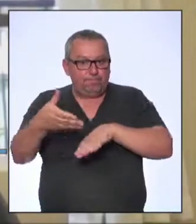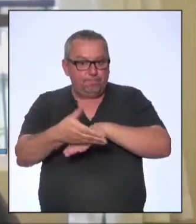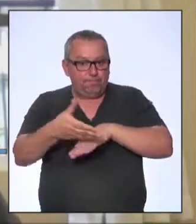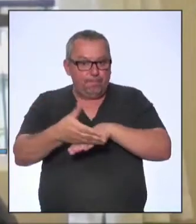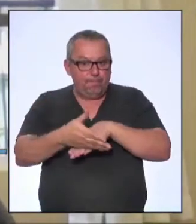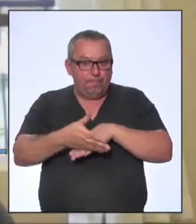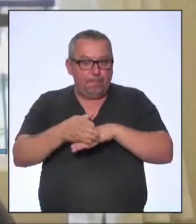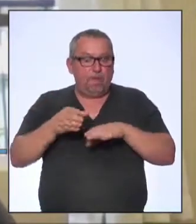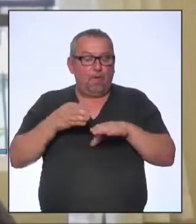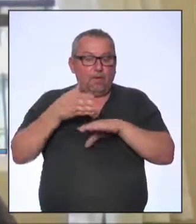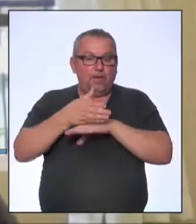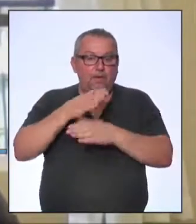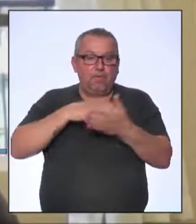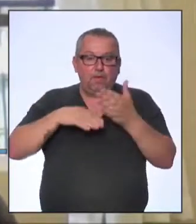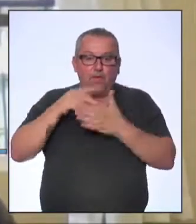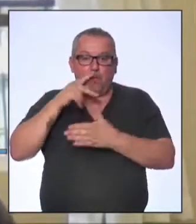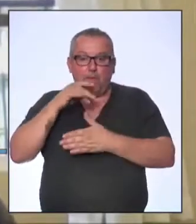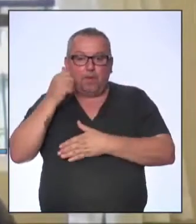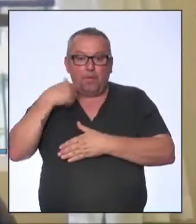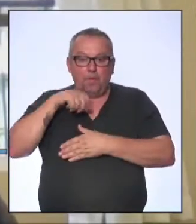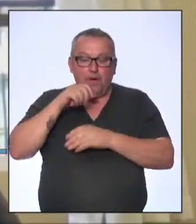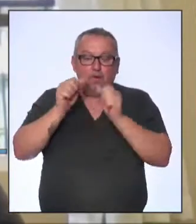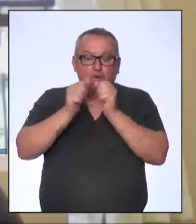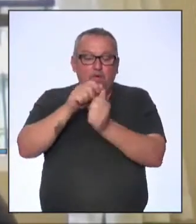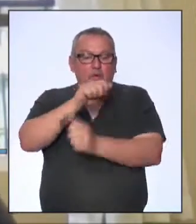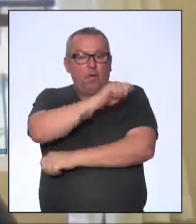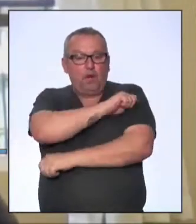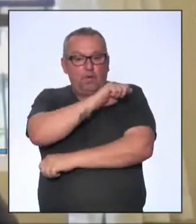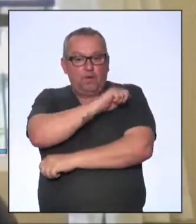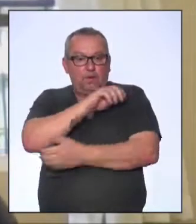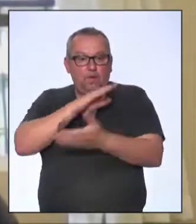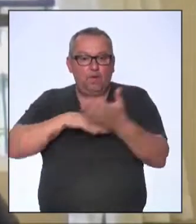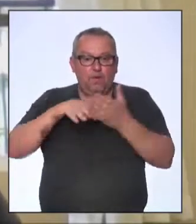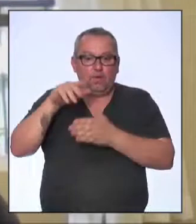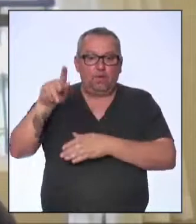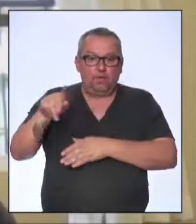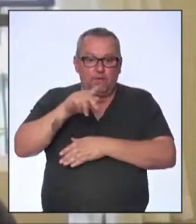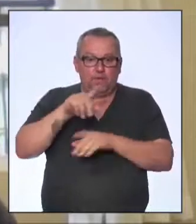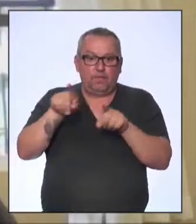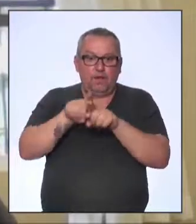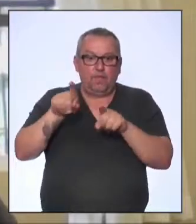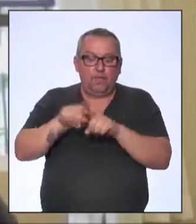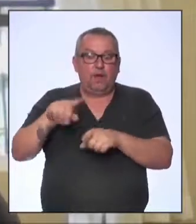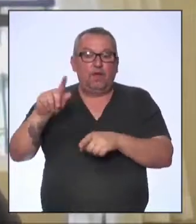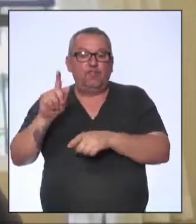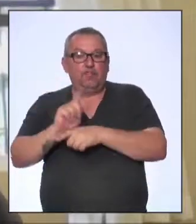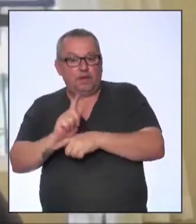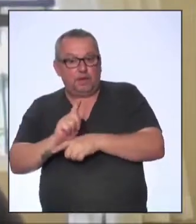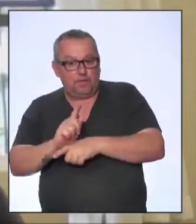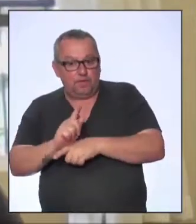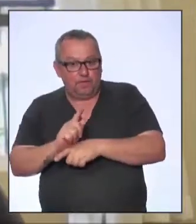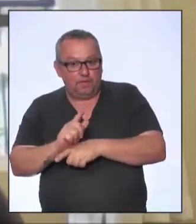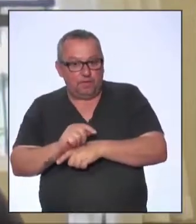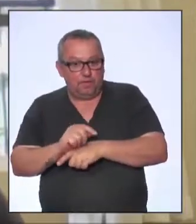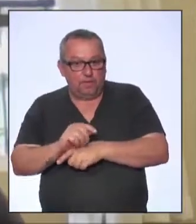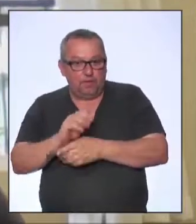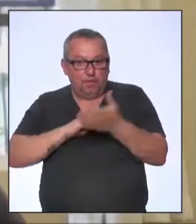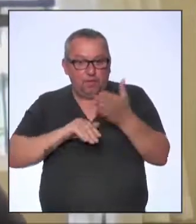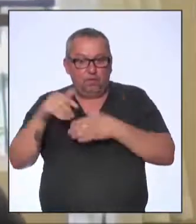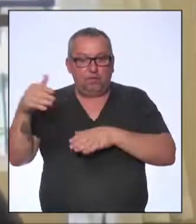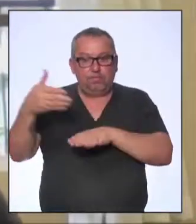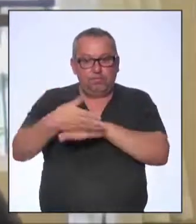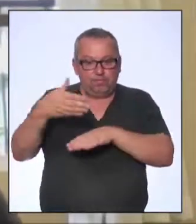onde participa todos os pais, com os alunos, todos os professores e a gestão. Então, todos